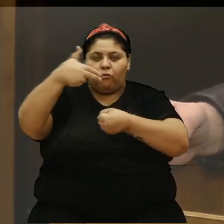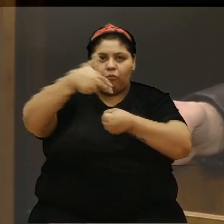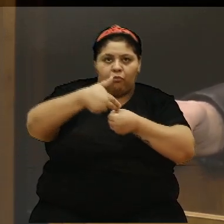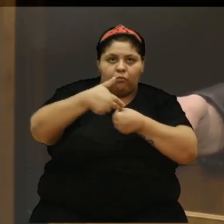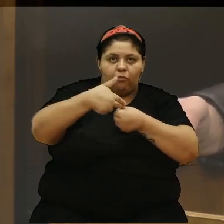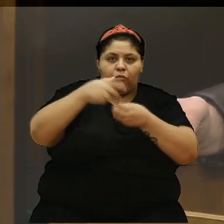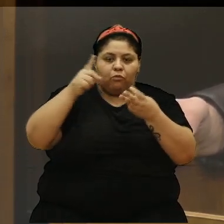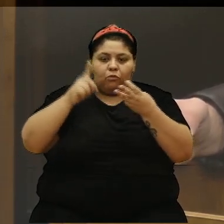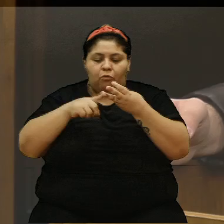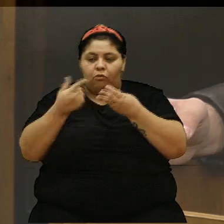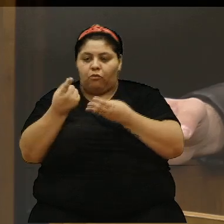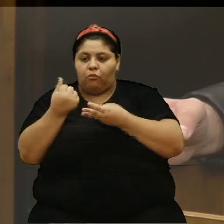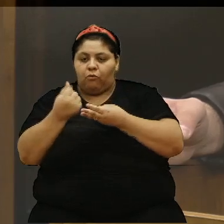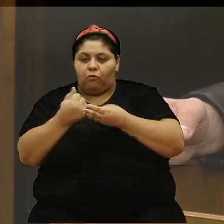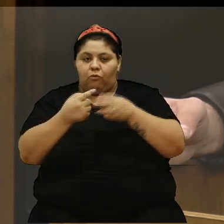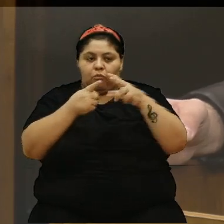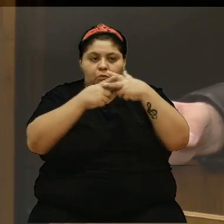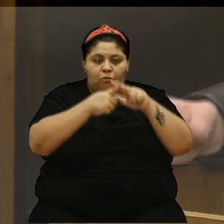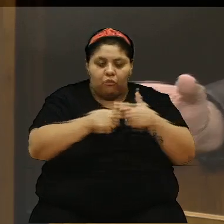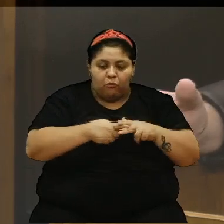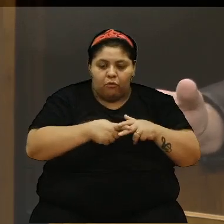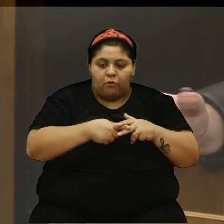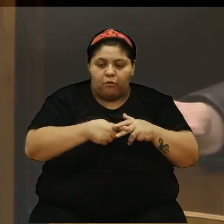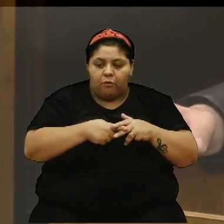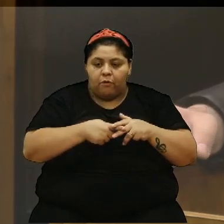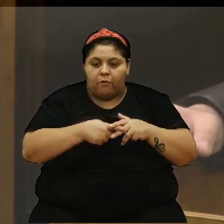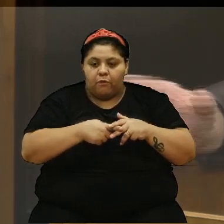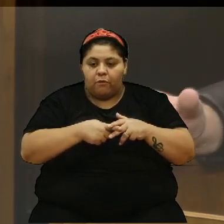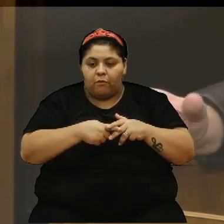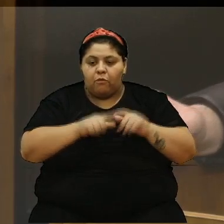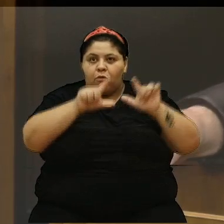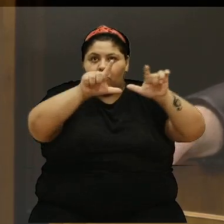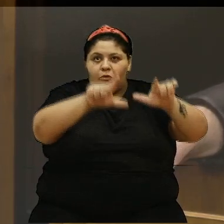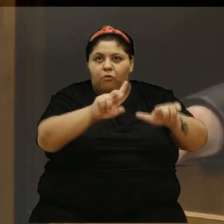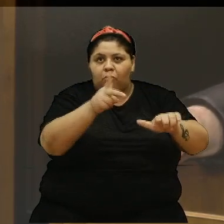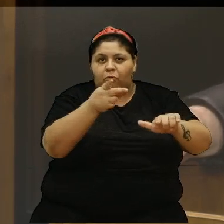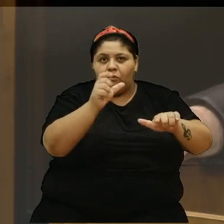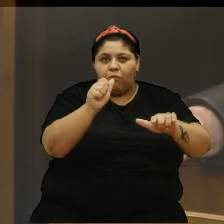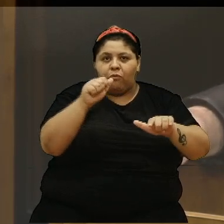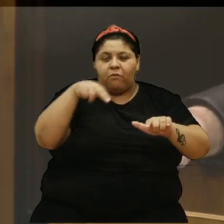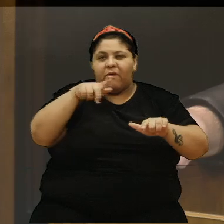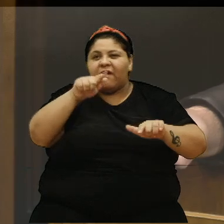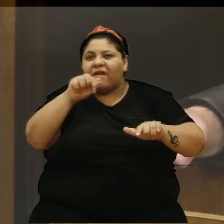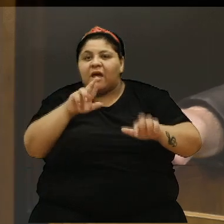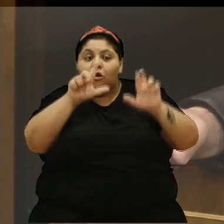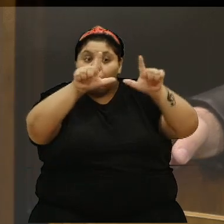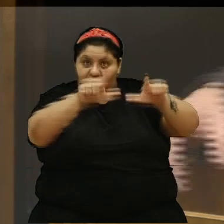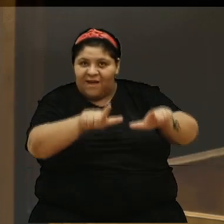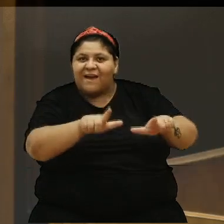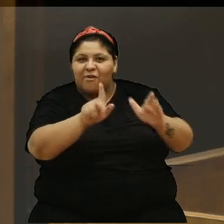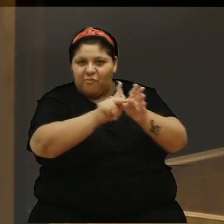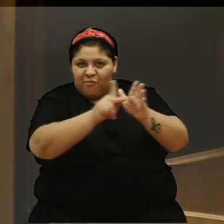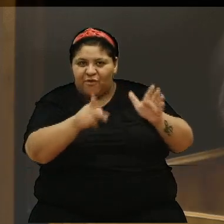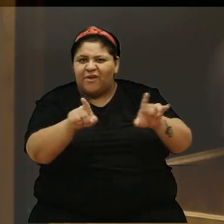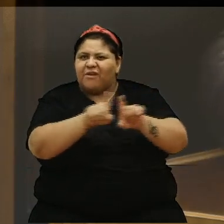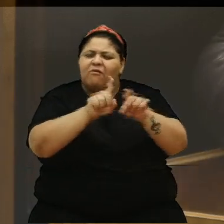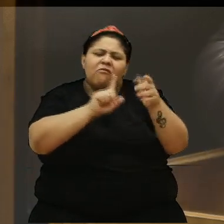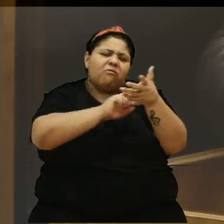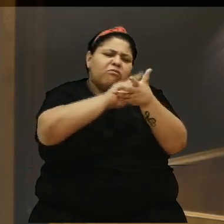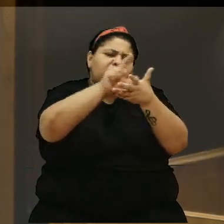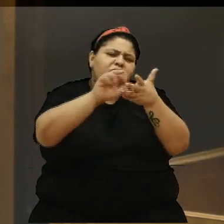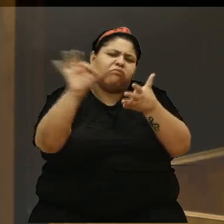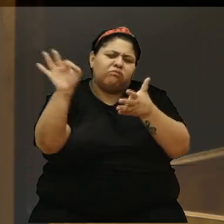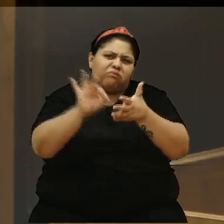valor da manutenção, o valor do hangar, para que fique acomodada essa aeronave quando não estiver em operação, e tantas outras taxas